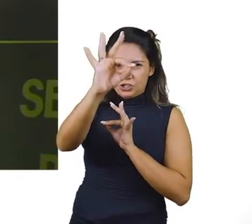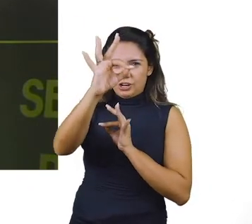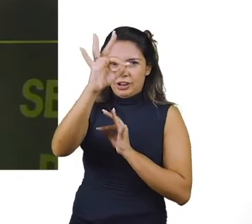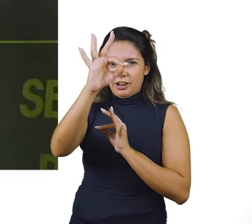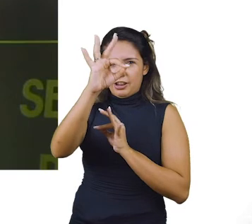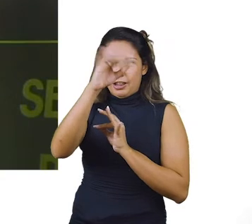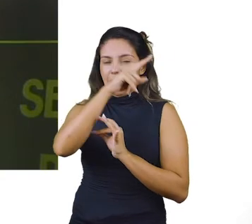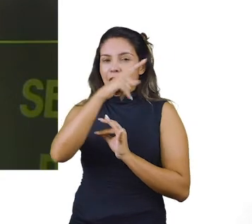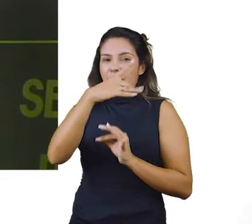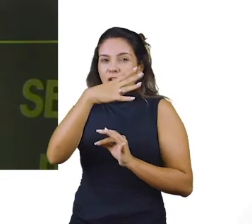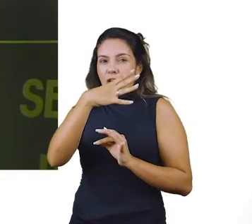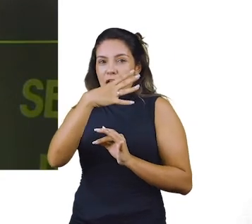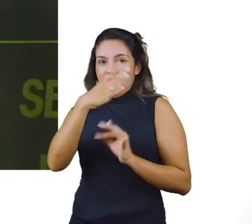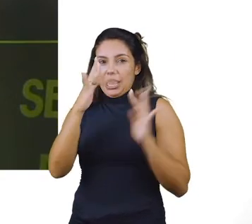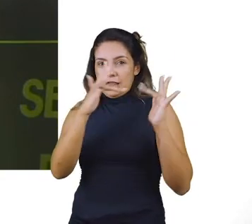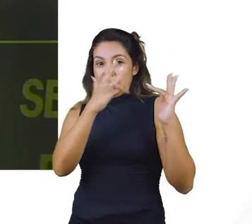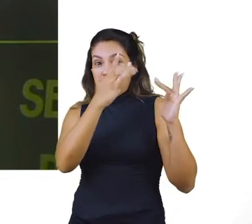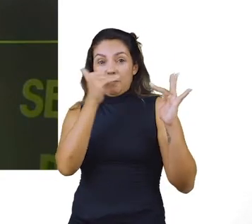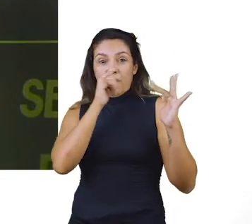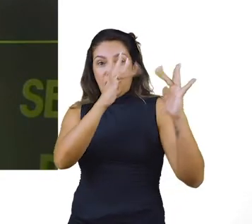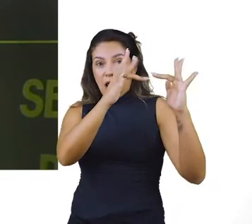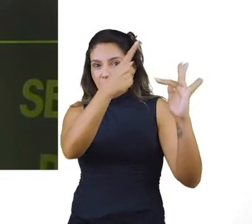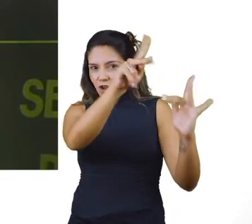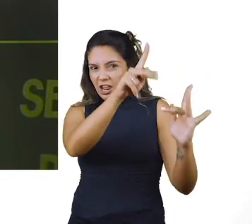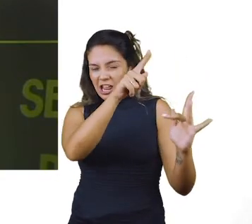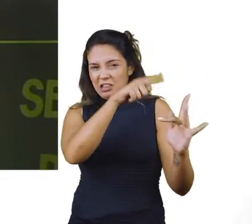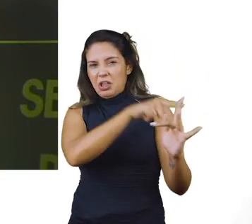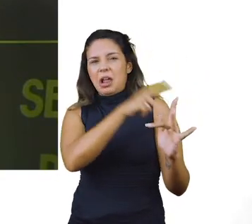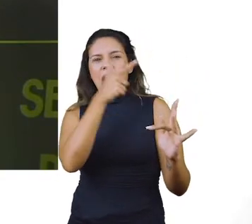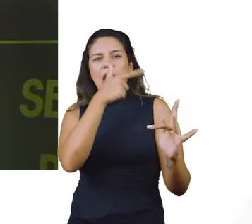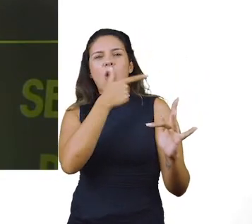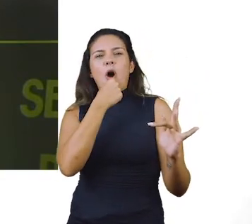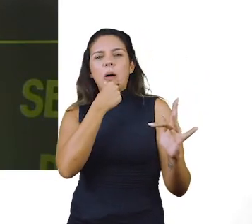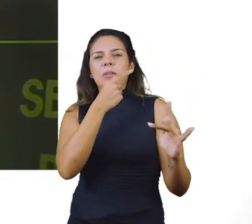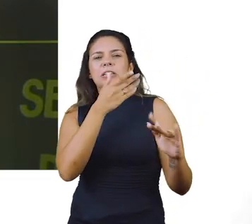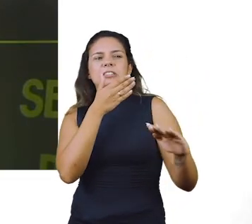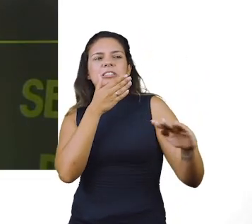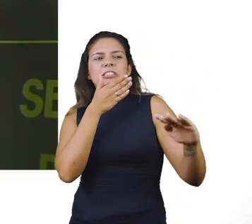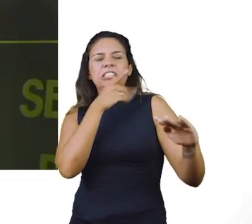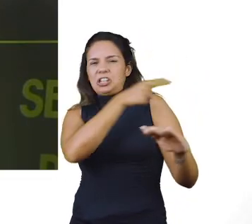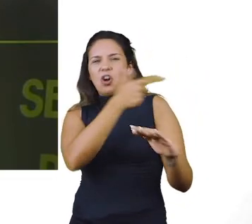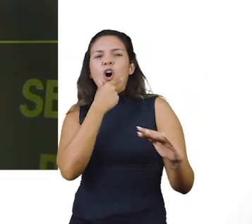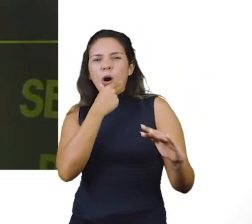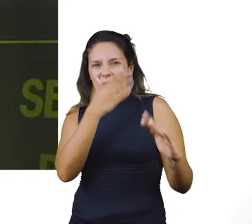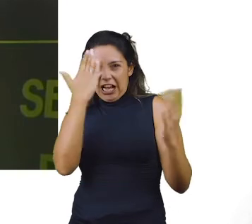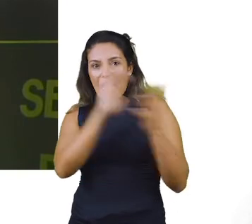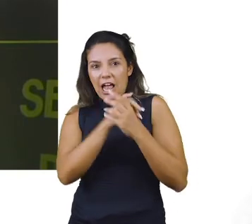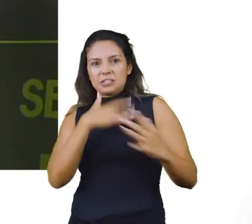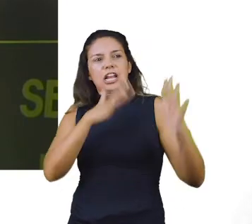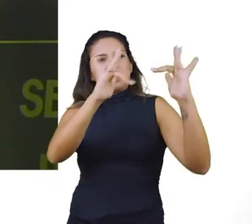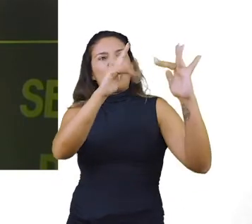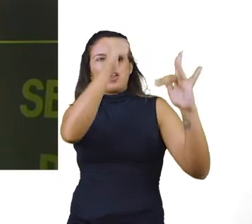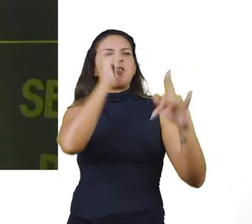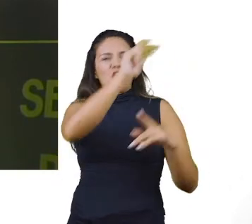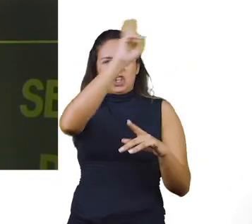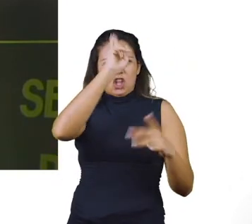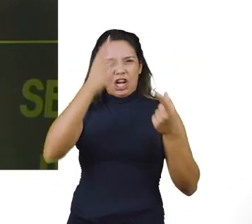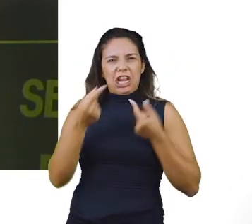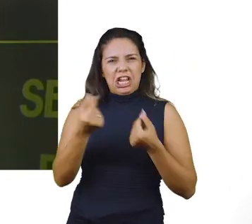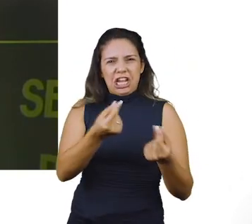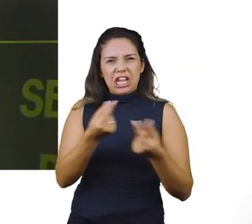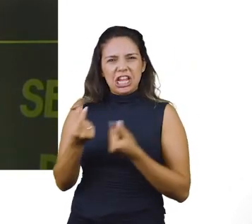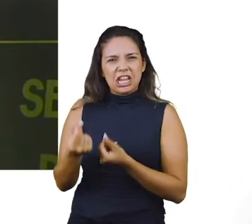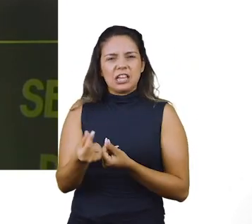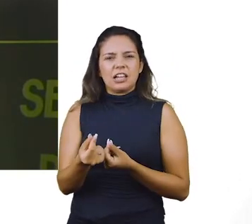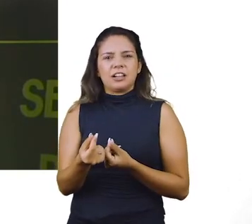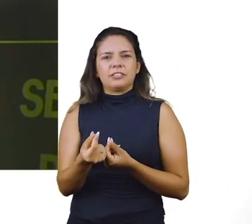e ficou tão transtornado, se perdeu tanto de nós, se afastou de toda a vida, se fechou, se devorou, chorou no prato